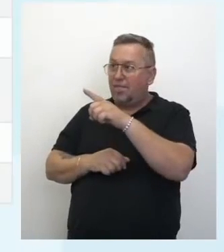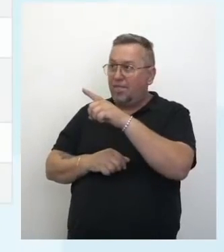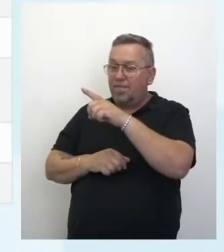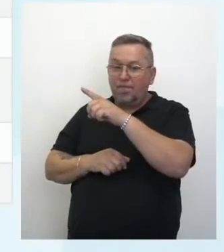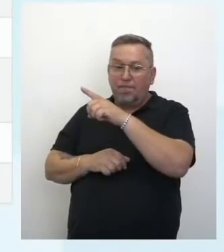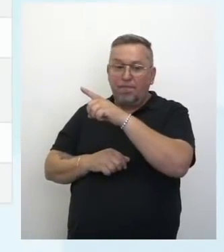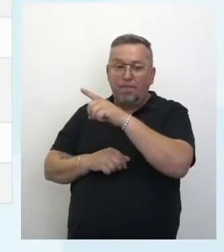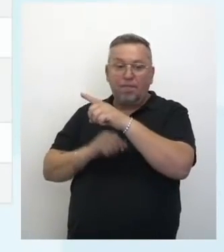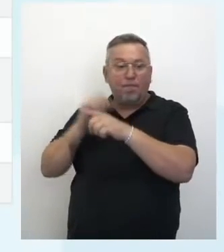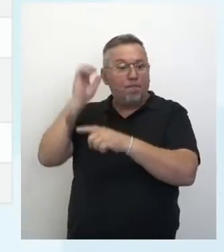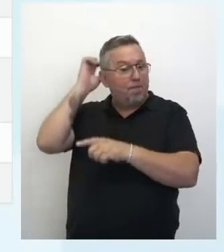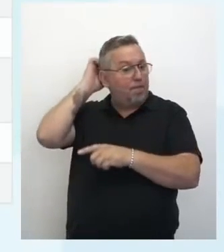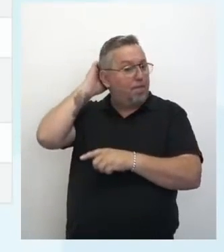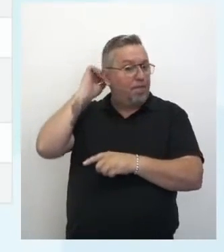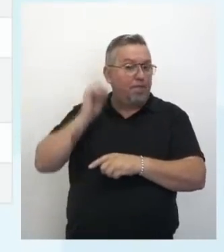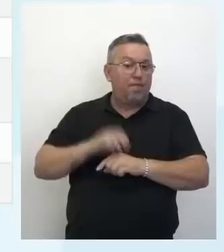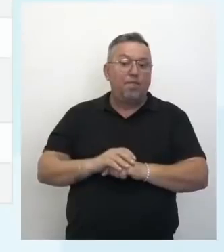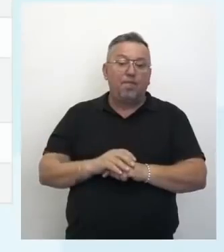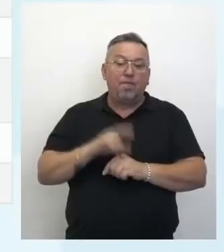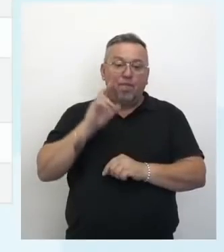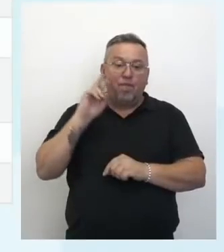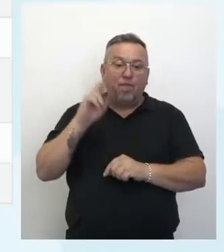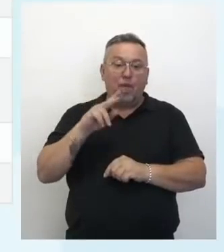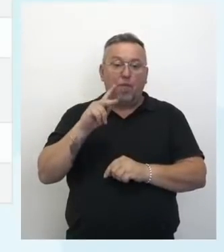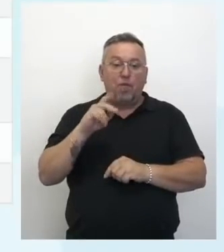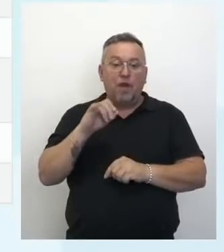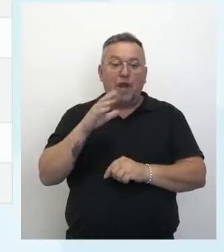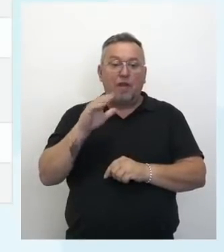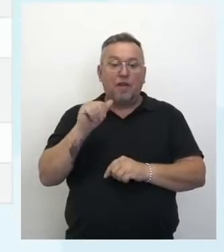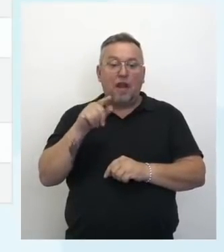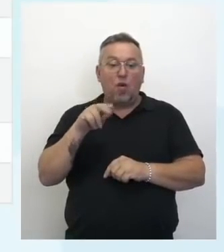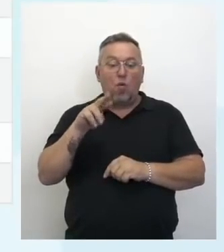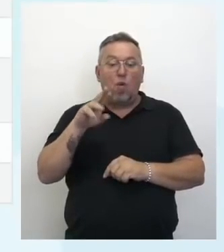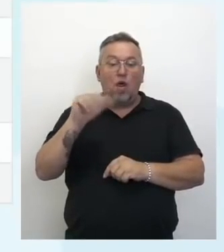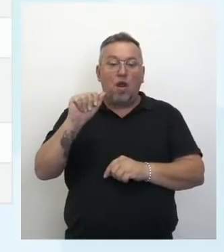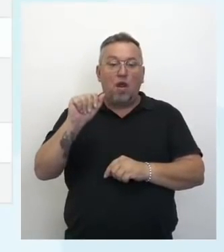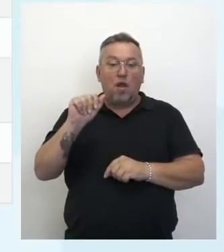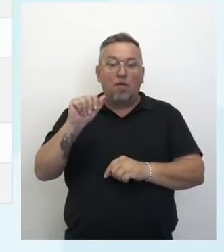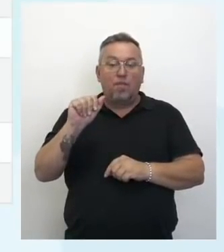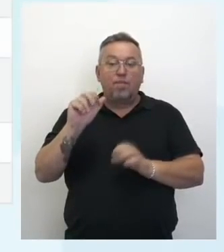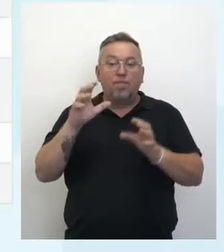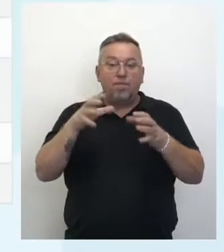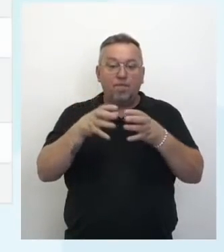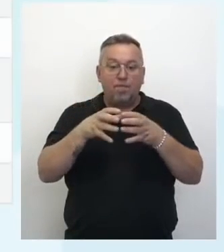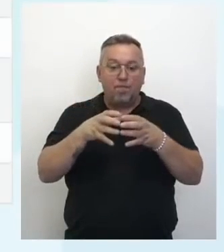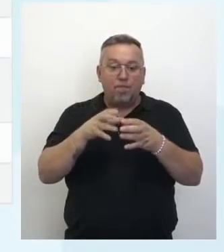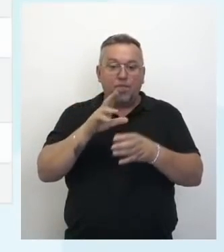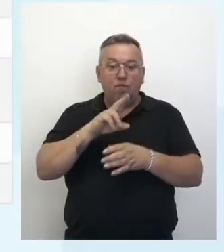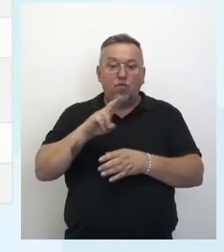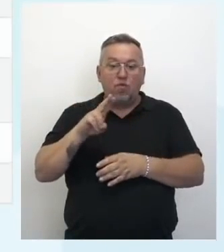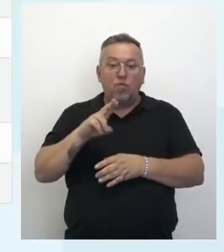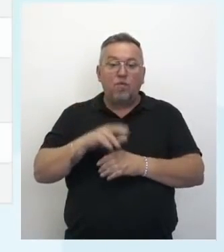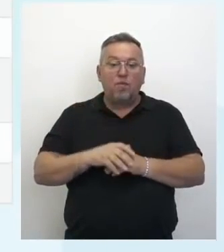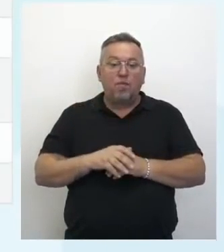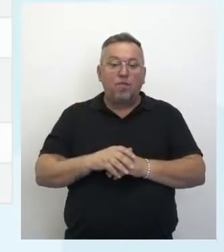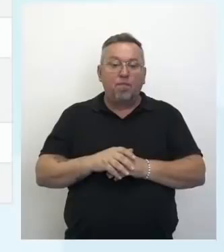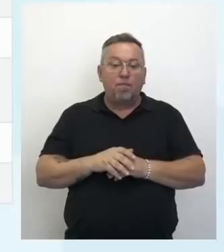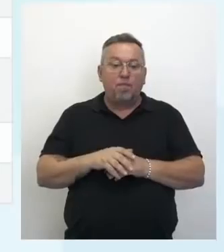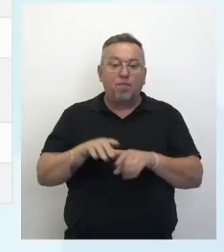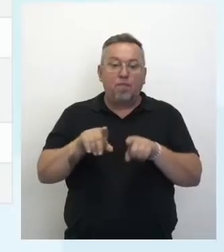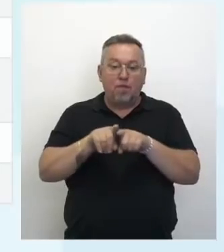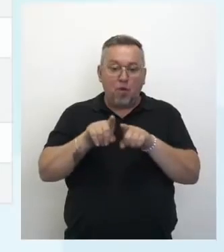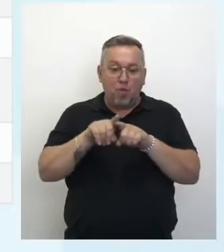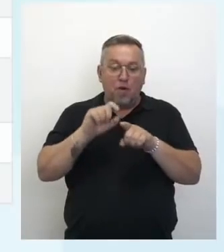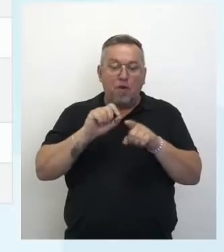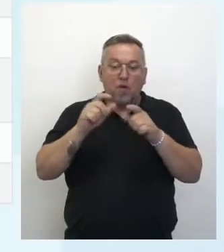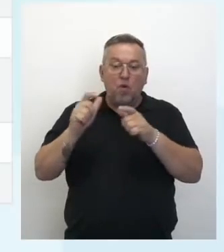indígena de Piaçaguera. Então aí as aldeias, né, denominadas aí, né, na